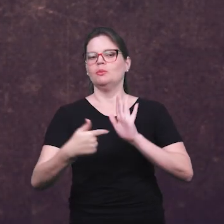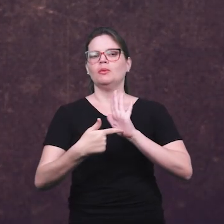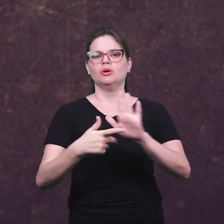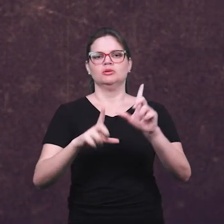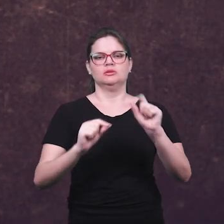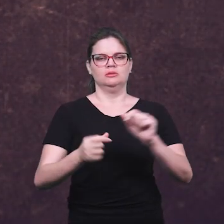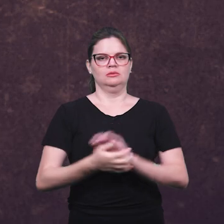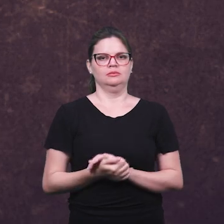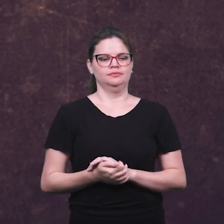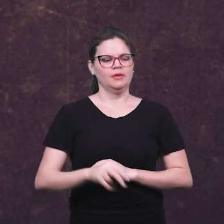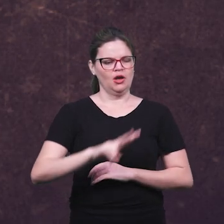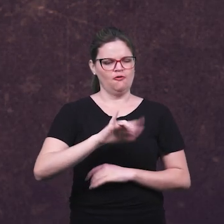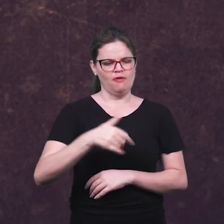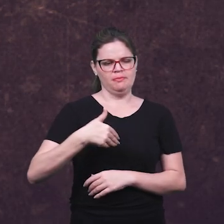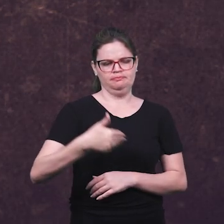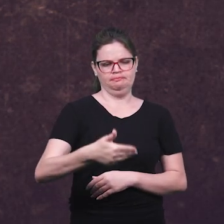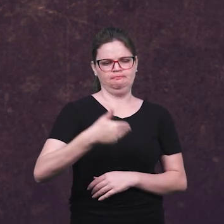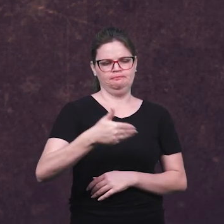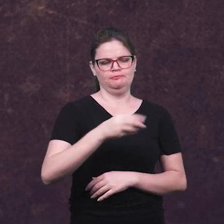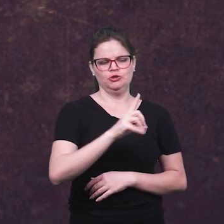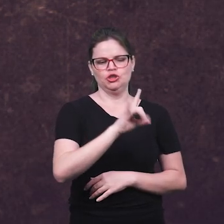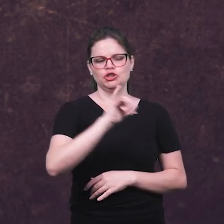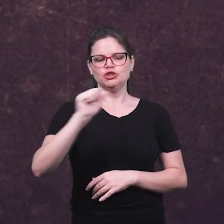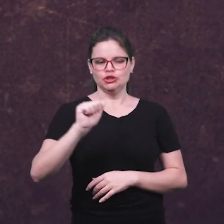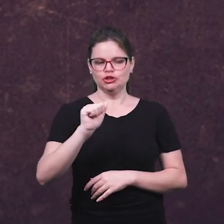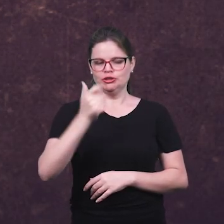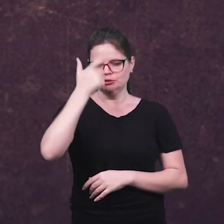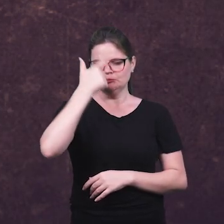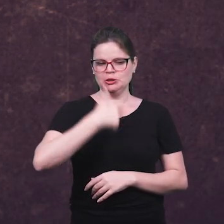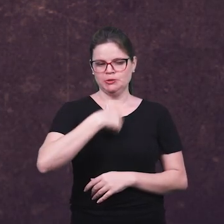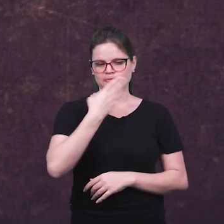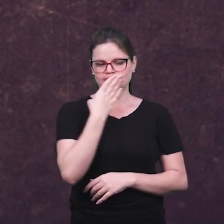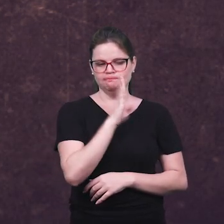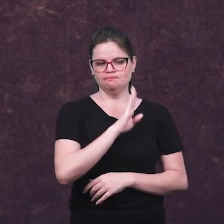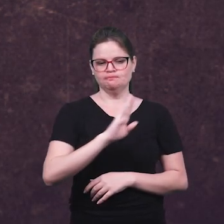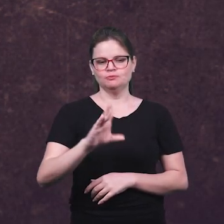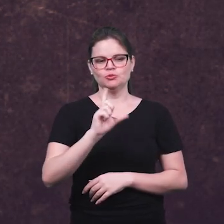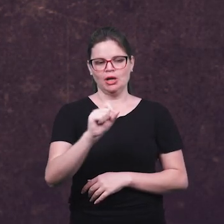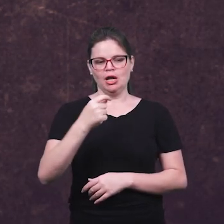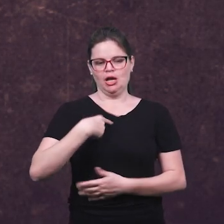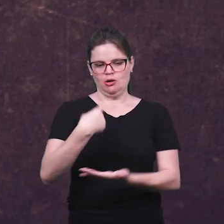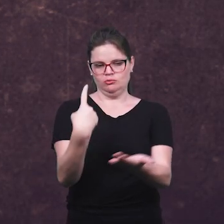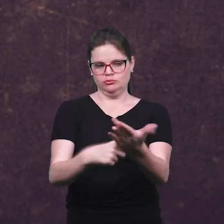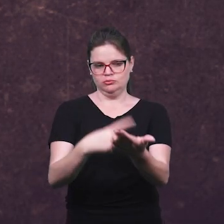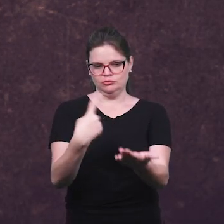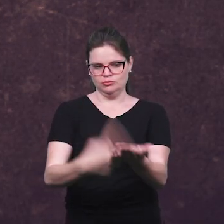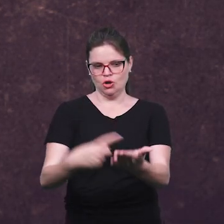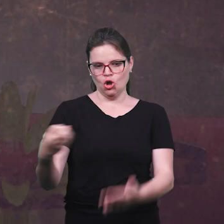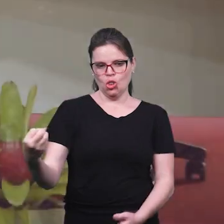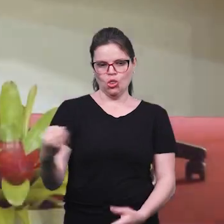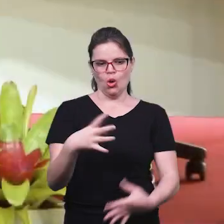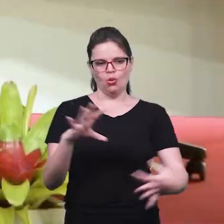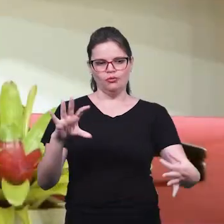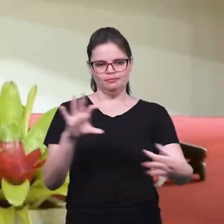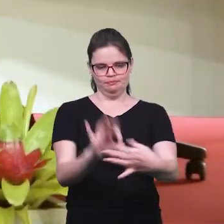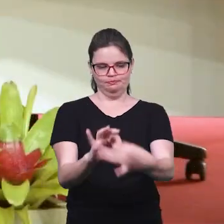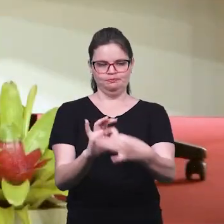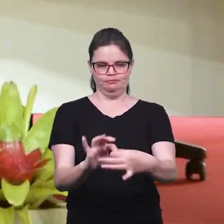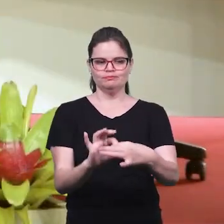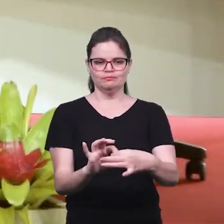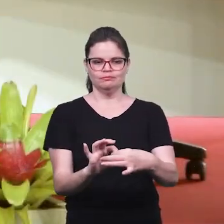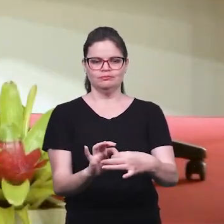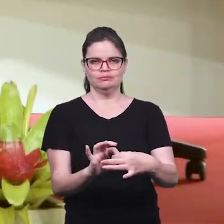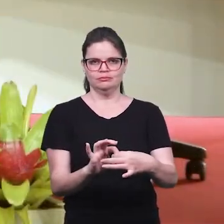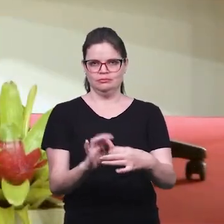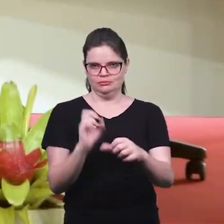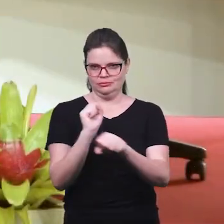Eis que vem dias, diz o Senhor, que farei um concerto novo. Uma